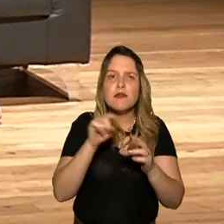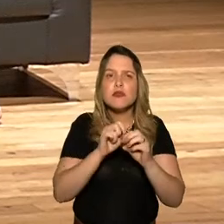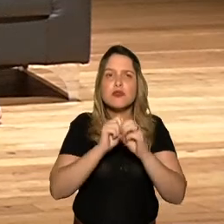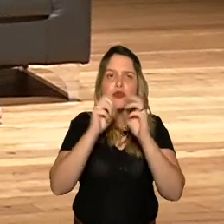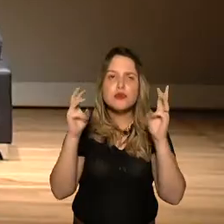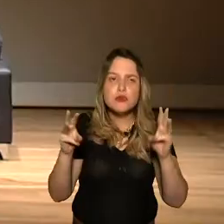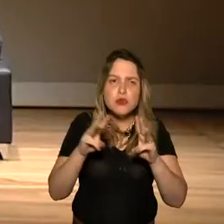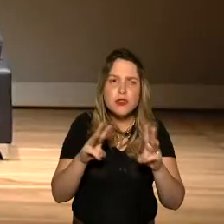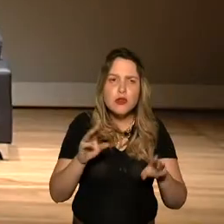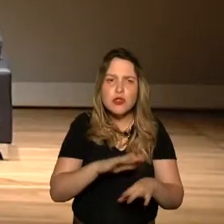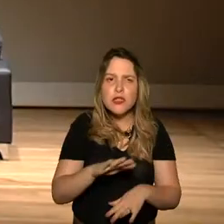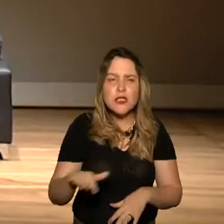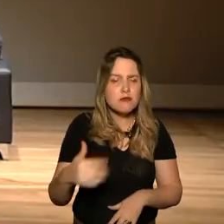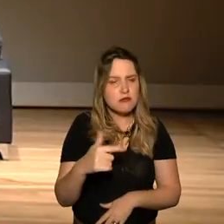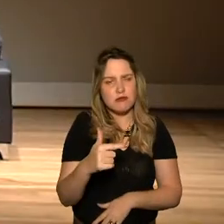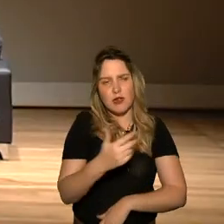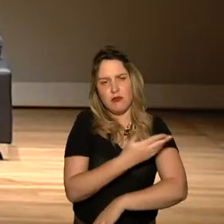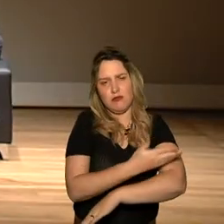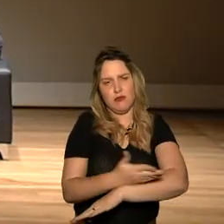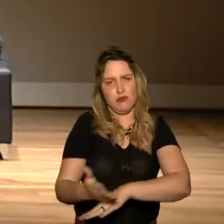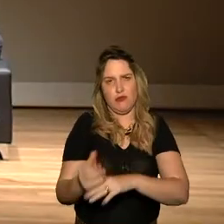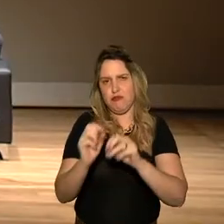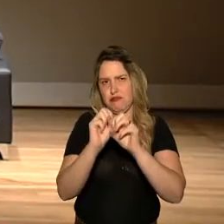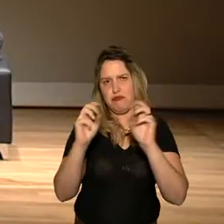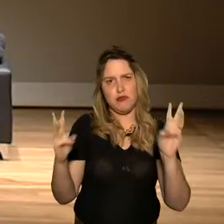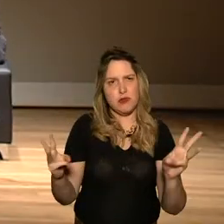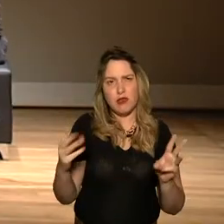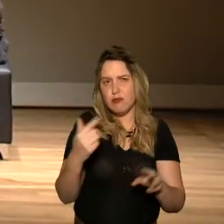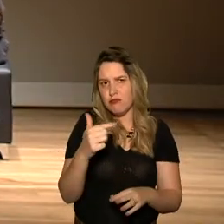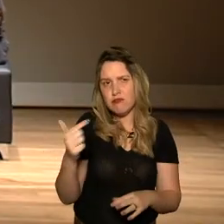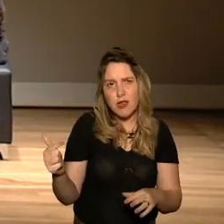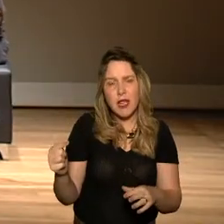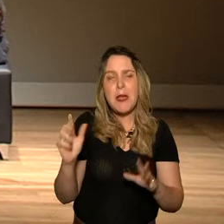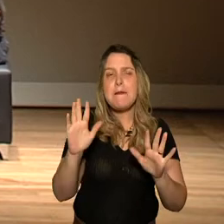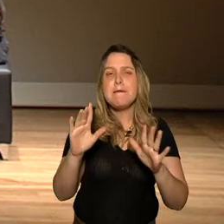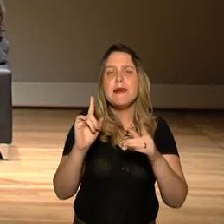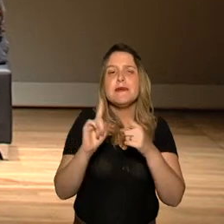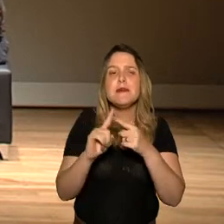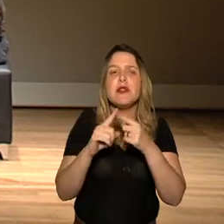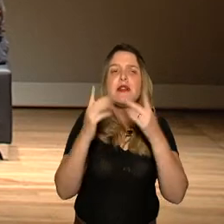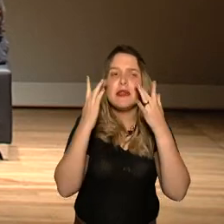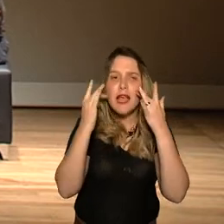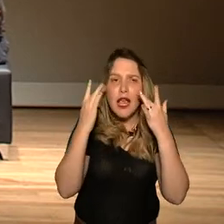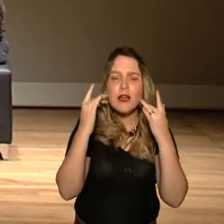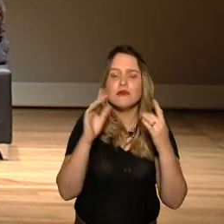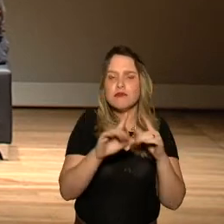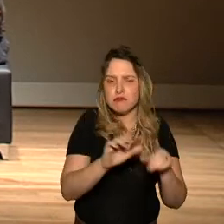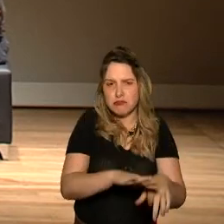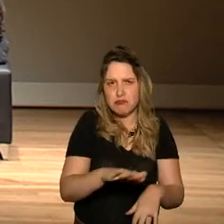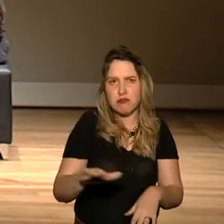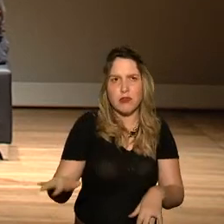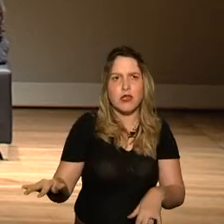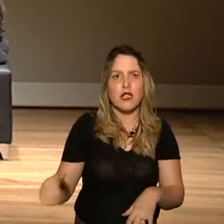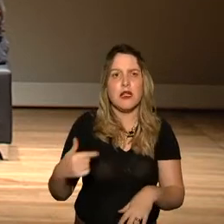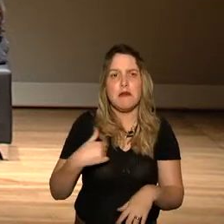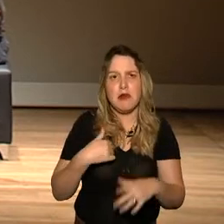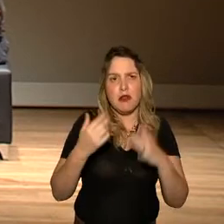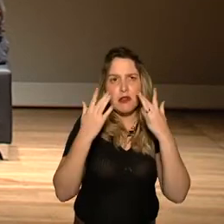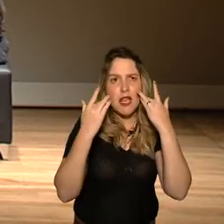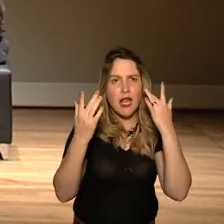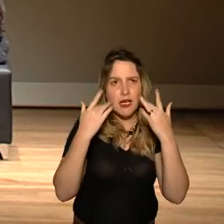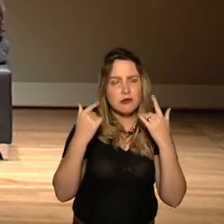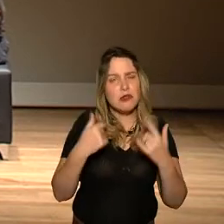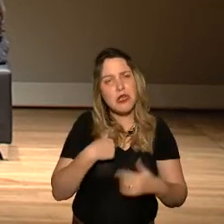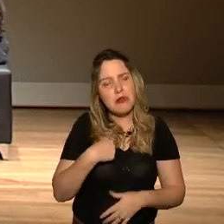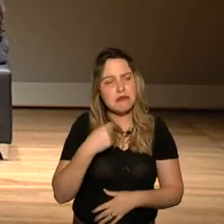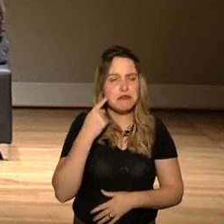frequentam eu quero ir numa peça de teatro porque as crianças não frequentam eu adoraria ir para um